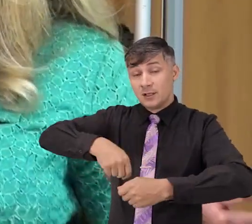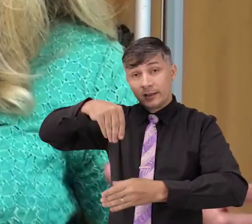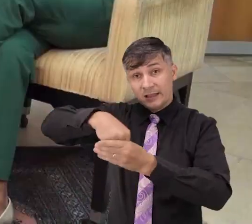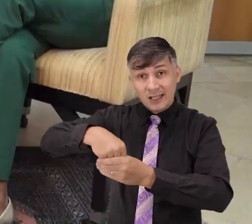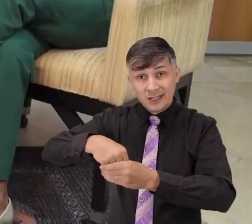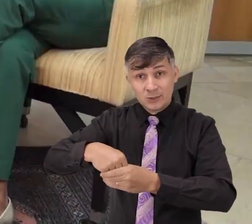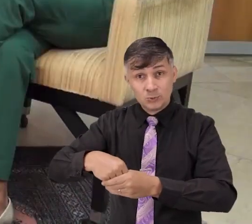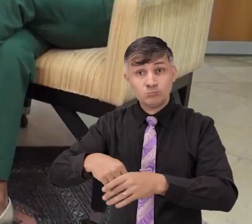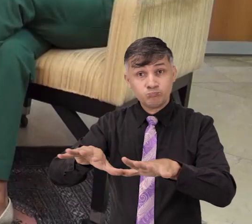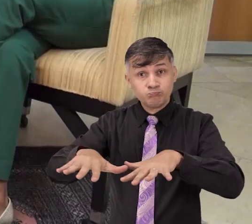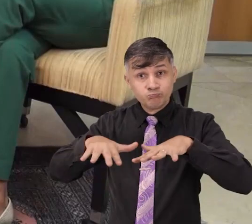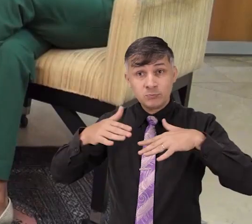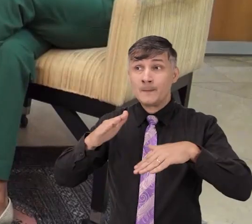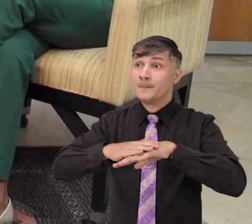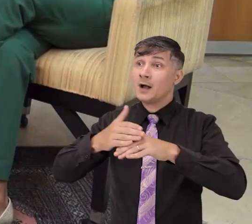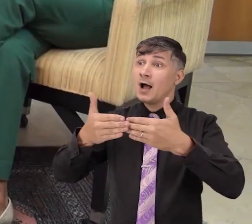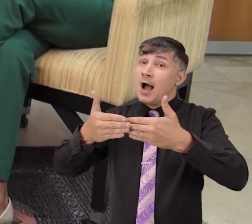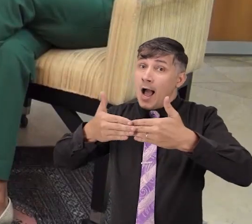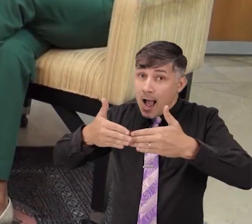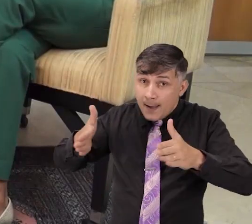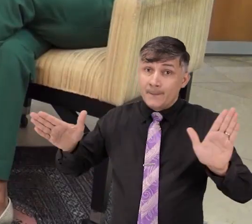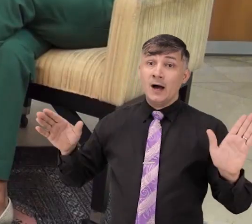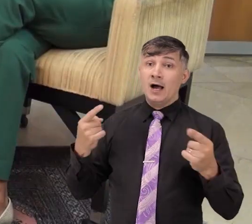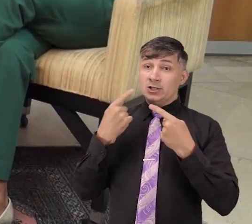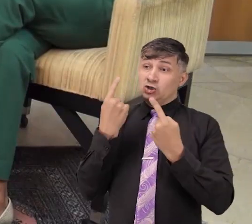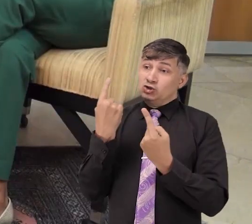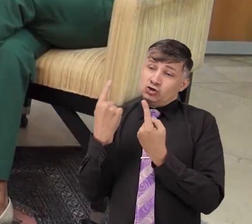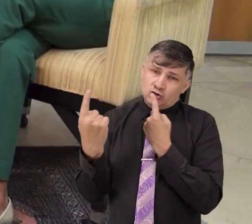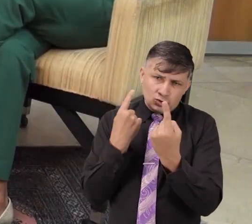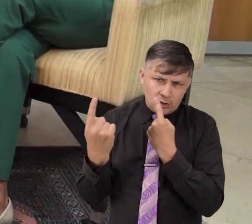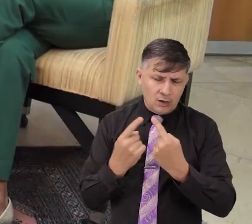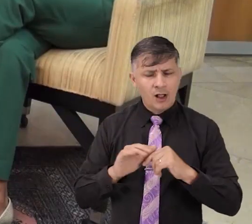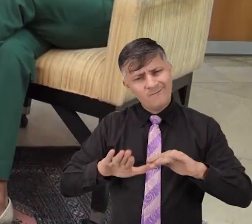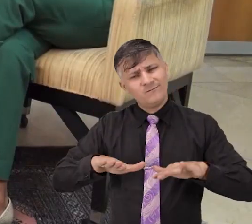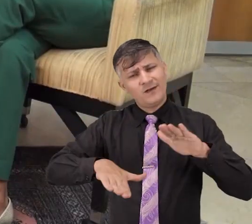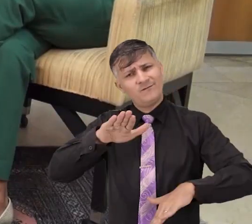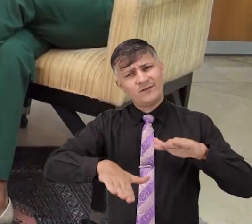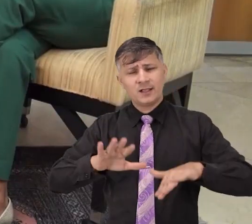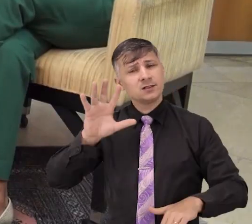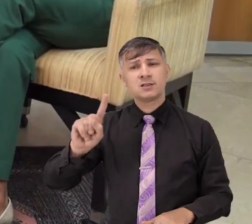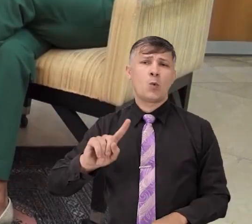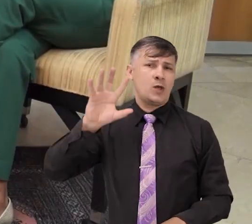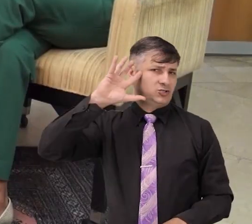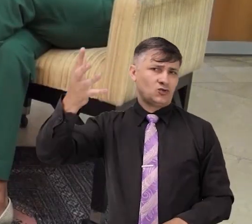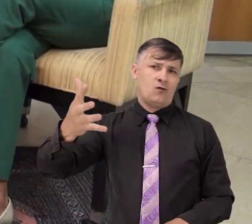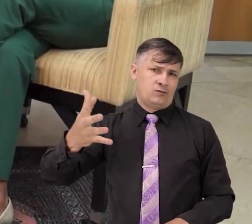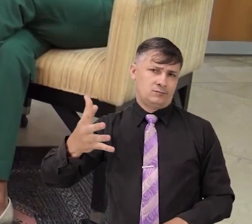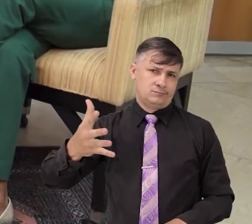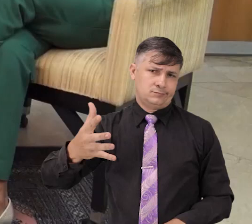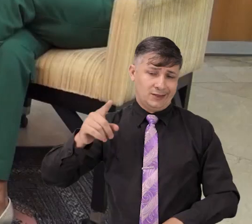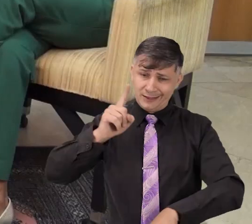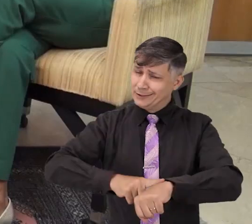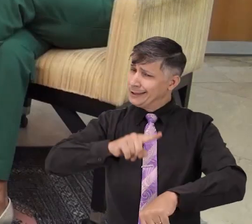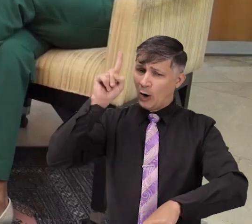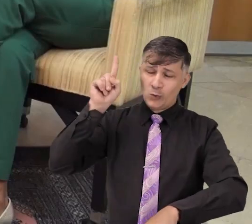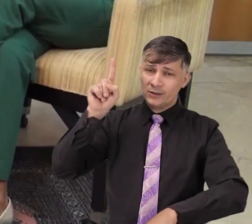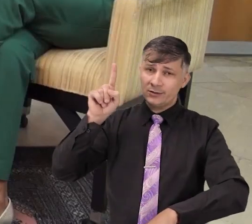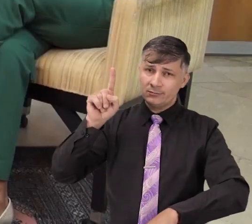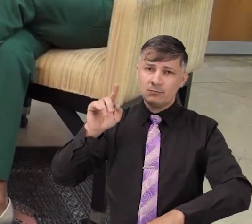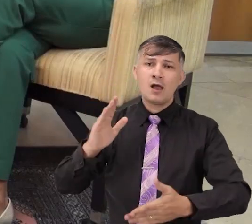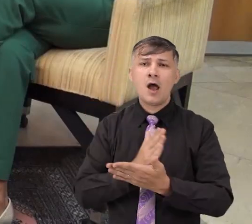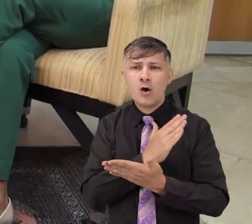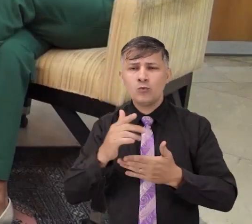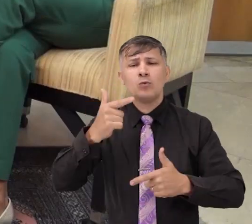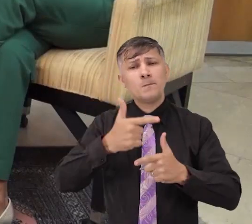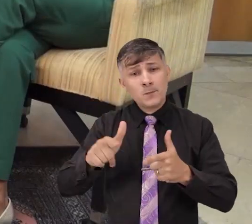abertas a esse diálogo, podem até não resolver de imediato. Porque alguns problemas não podem ser